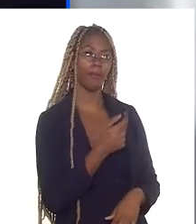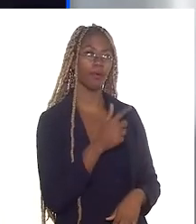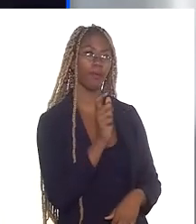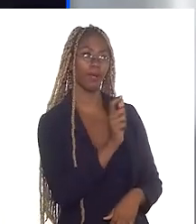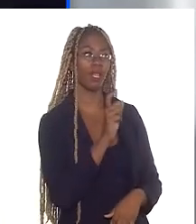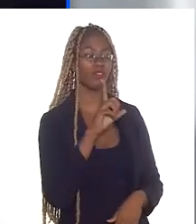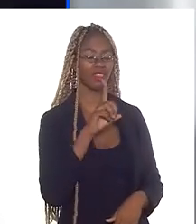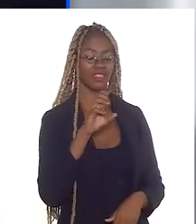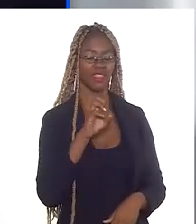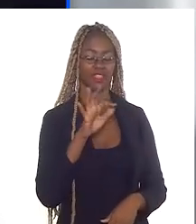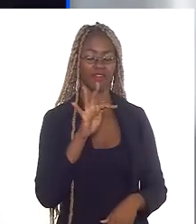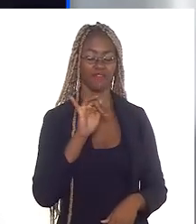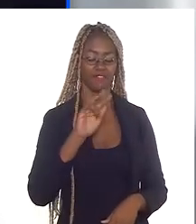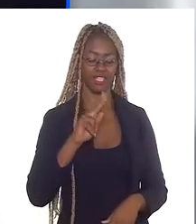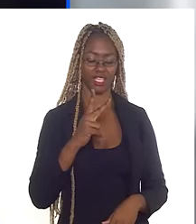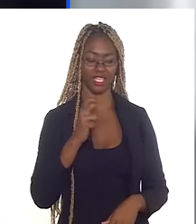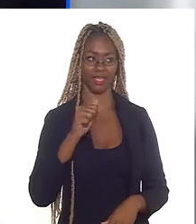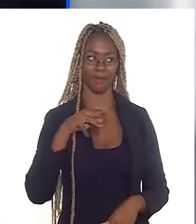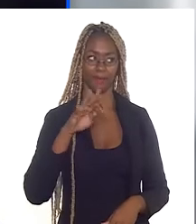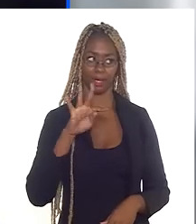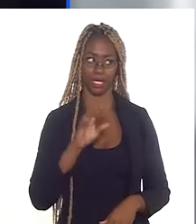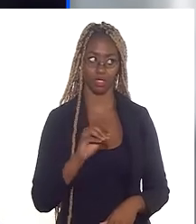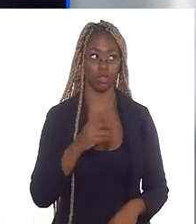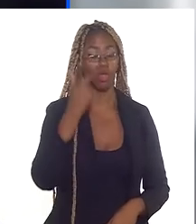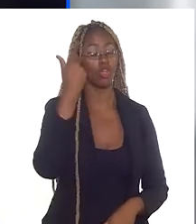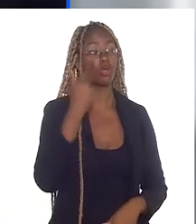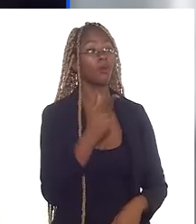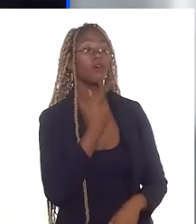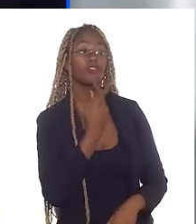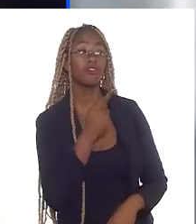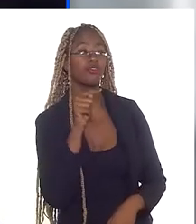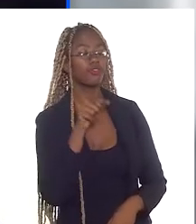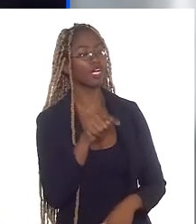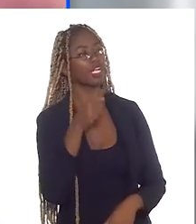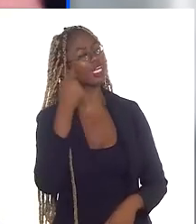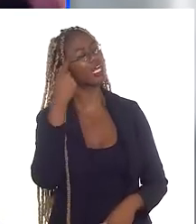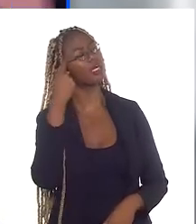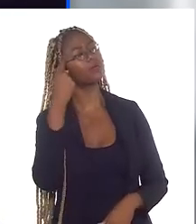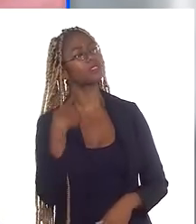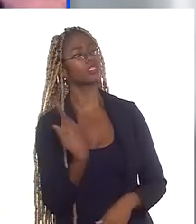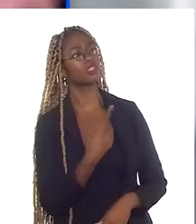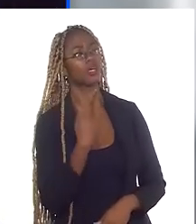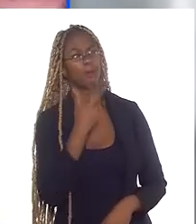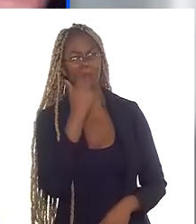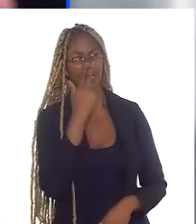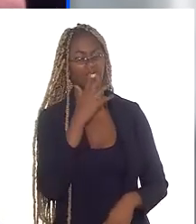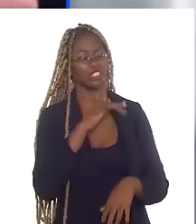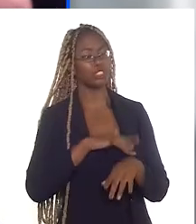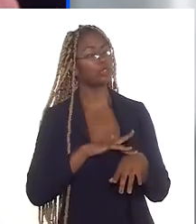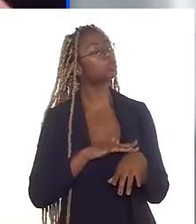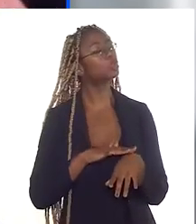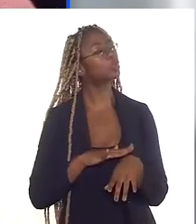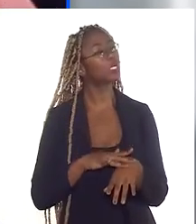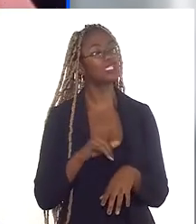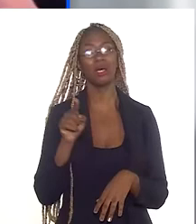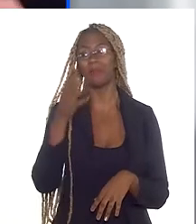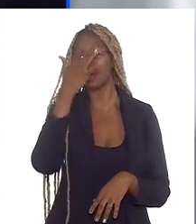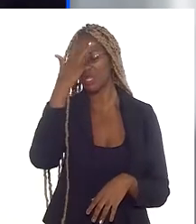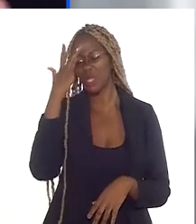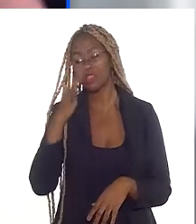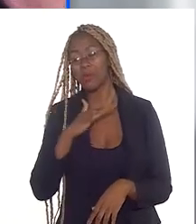definhamento um termo muito interessante que Normalmente quando a gente fala assim na nossa cabeça vem alguma coisa a ver com